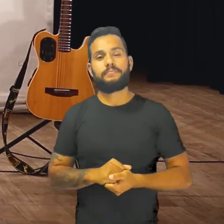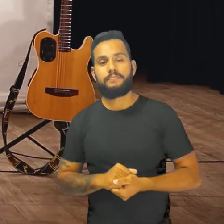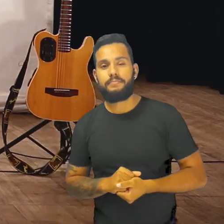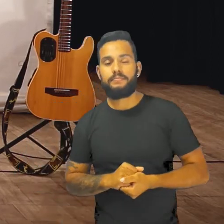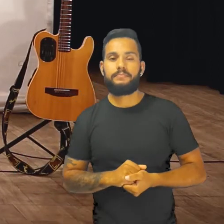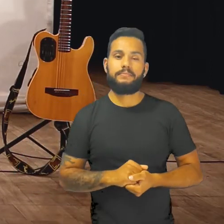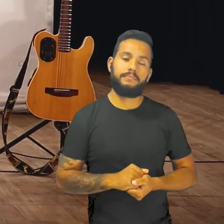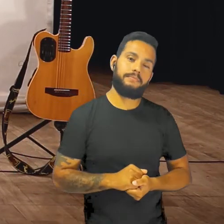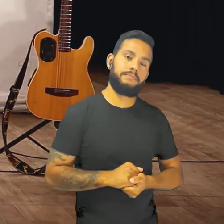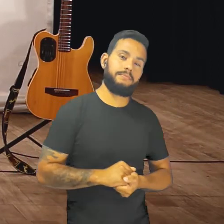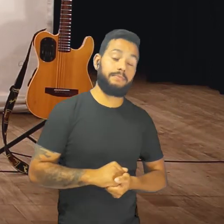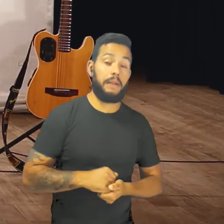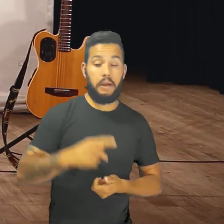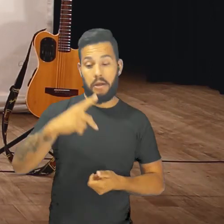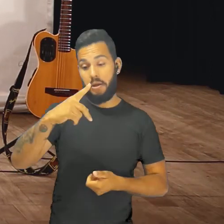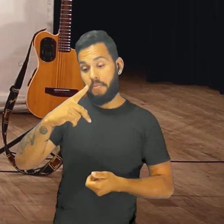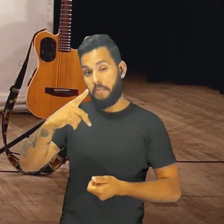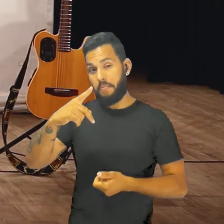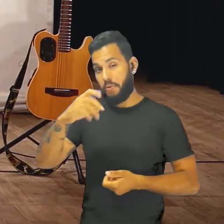Pororoca. É essa coisa maluca.